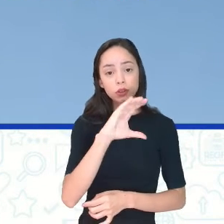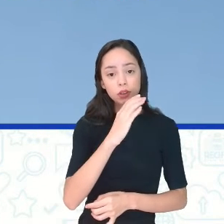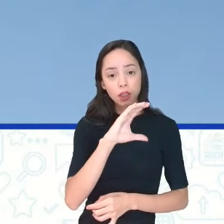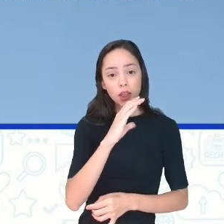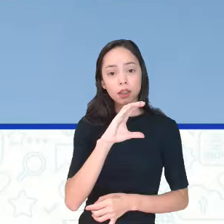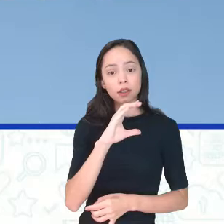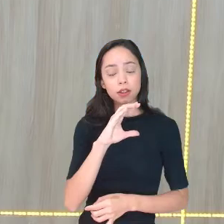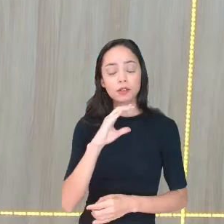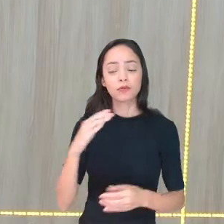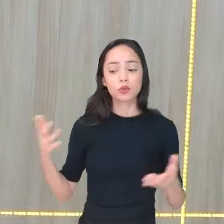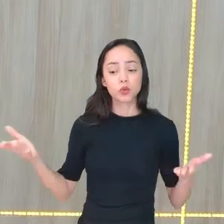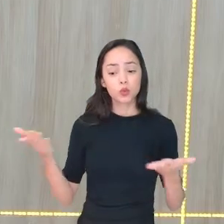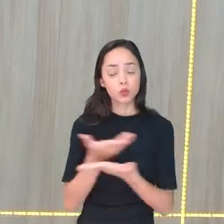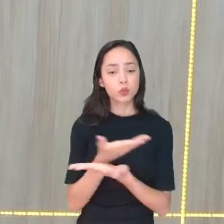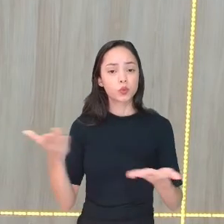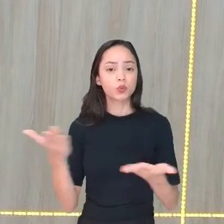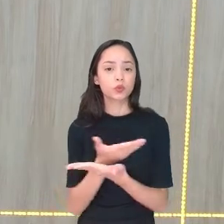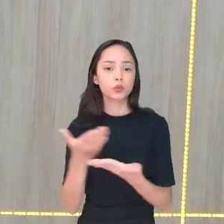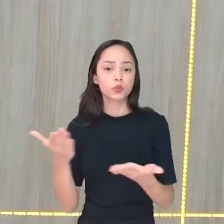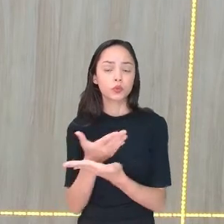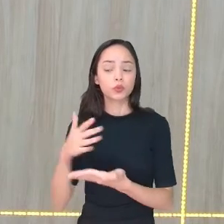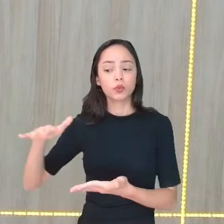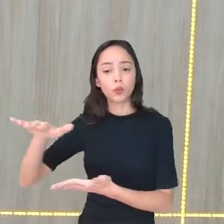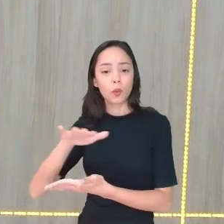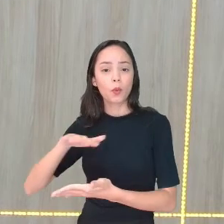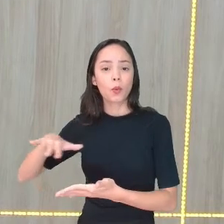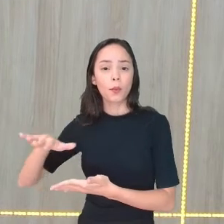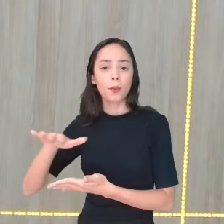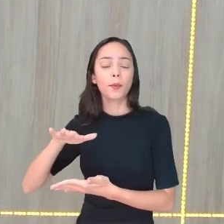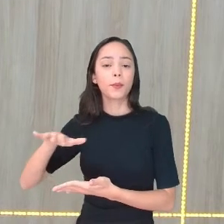informacional interagindo ali no meio